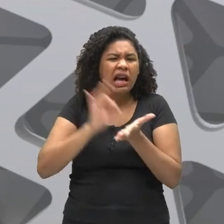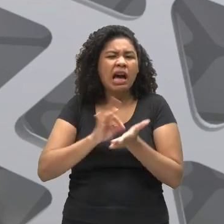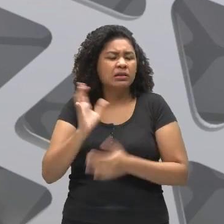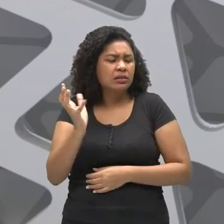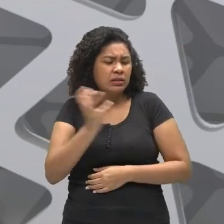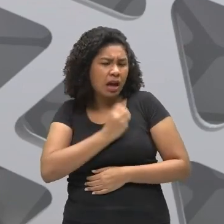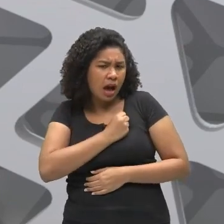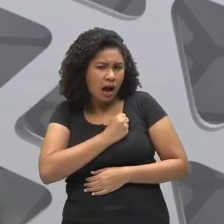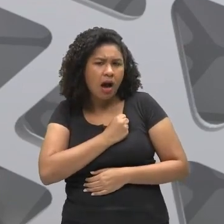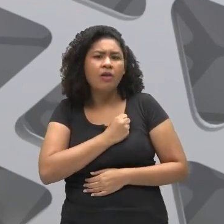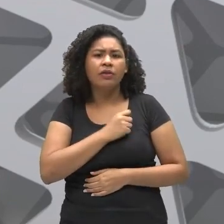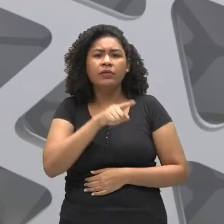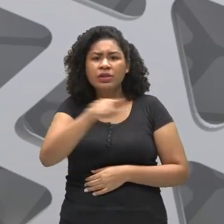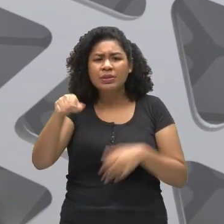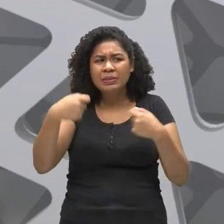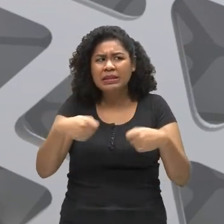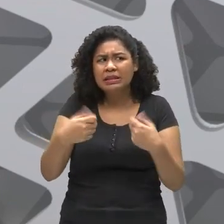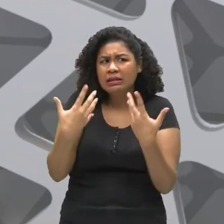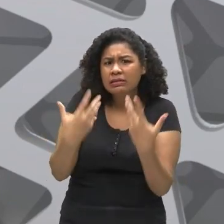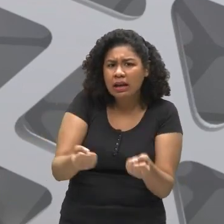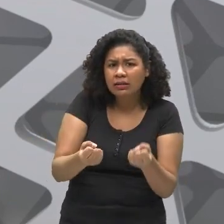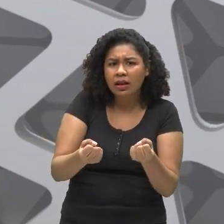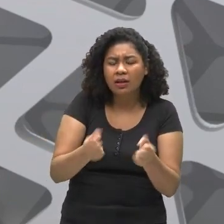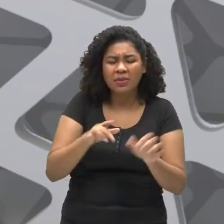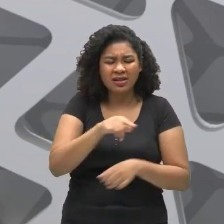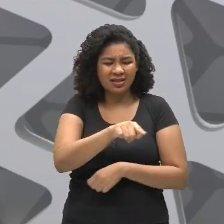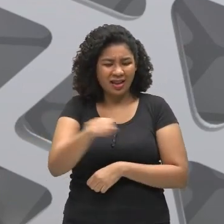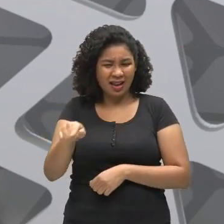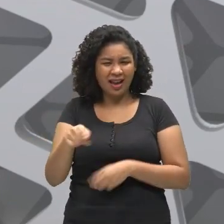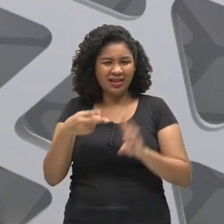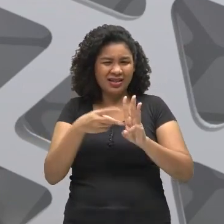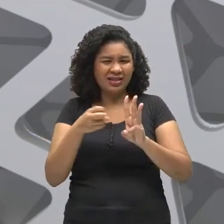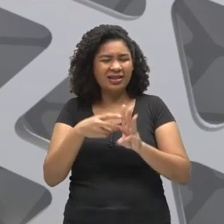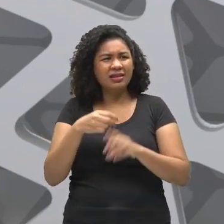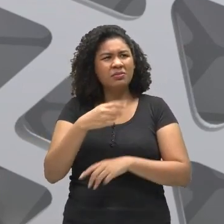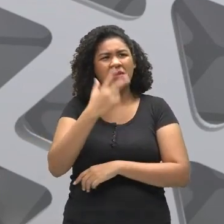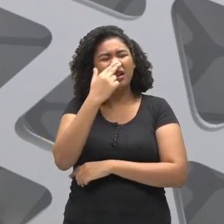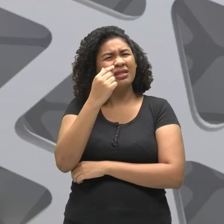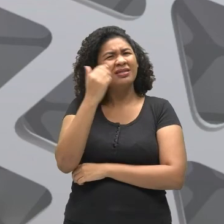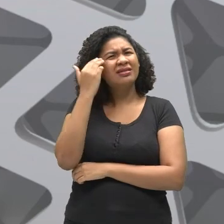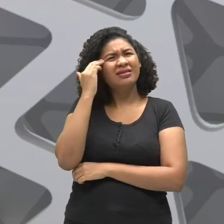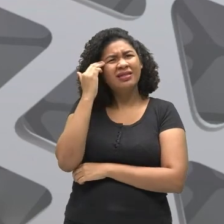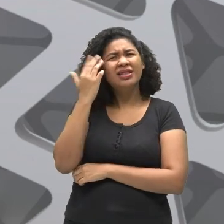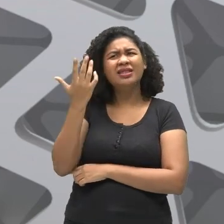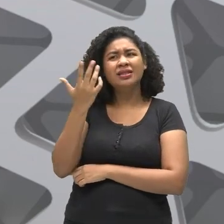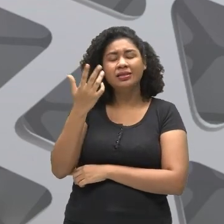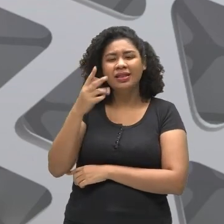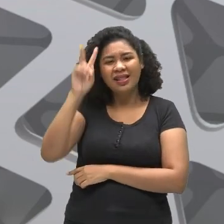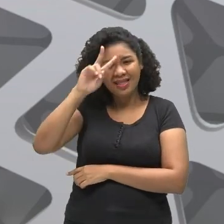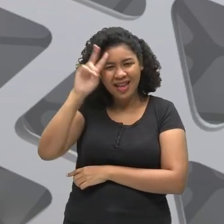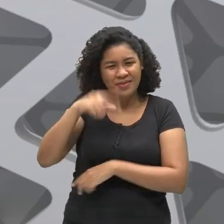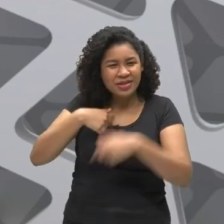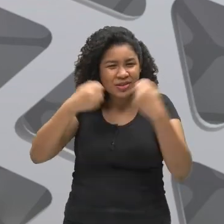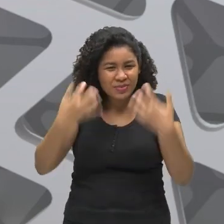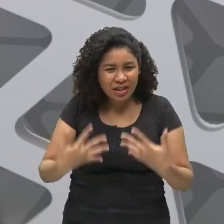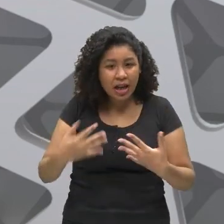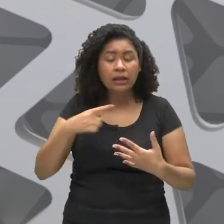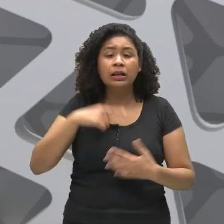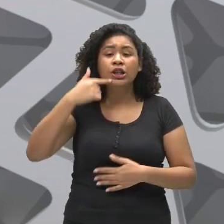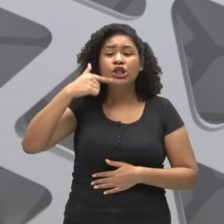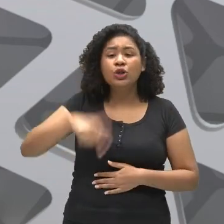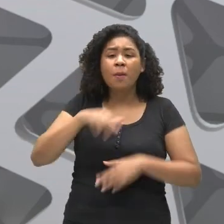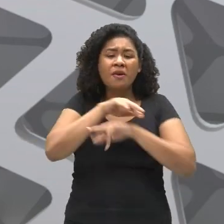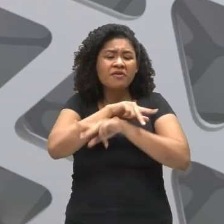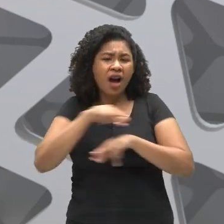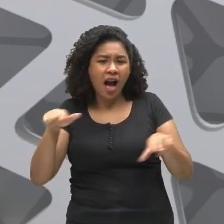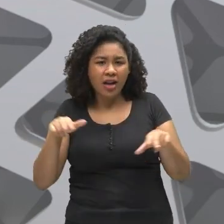têm que aceitá-lo. Aí, será que esses indígenas iriam entender? Porque a professora já me disse que tinham milhares de línguas. Criaram a língua